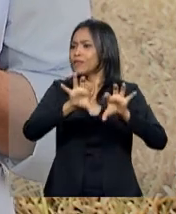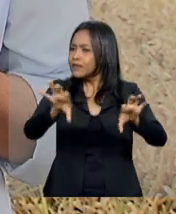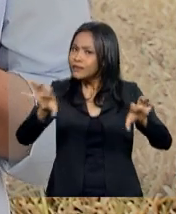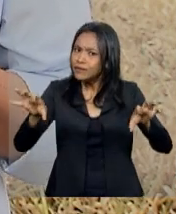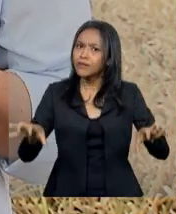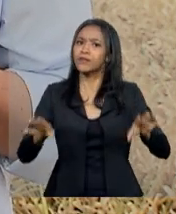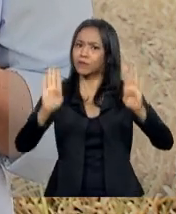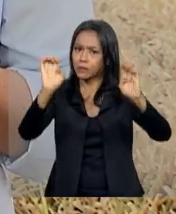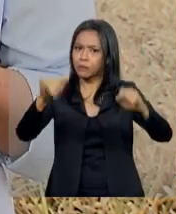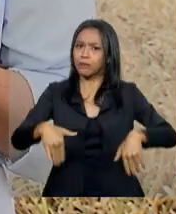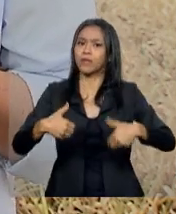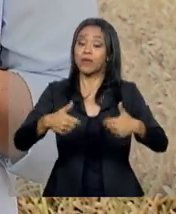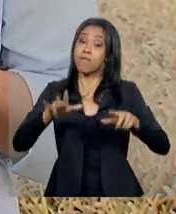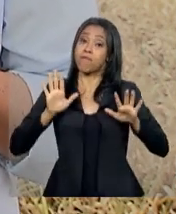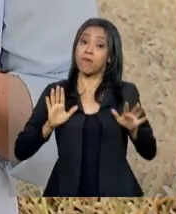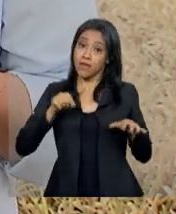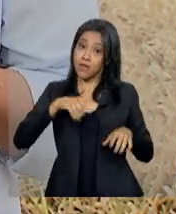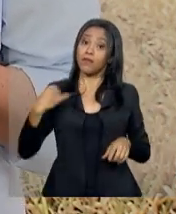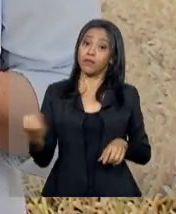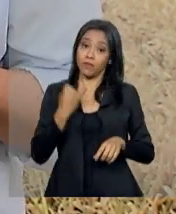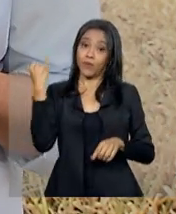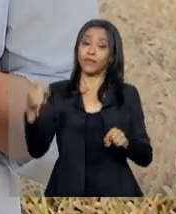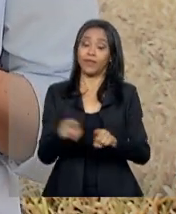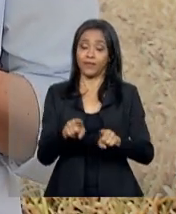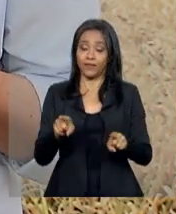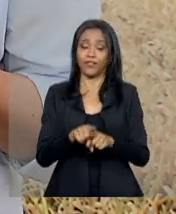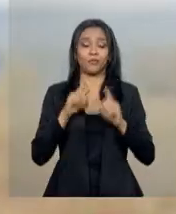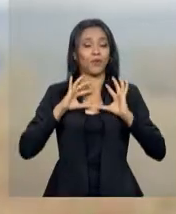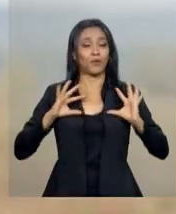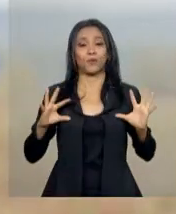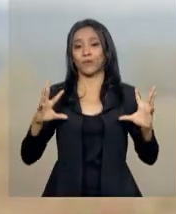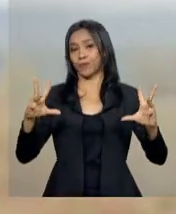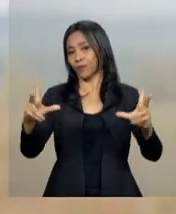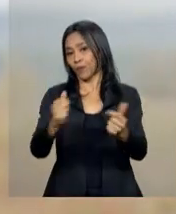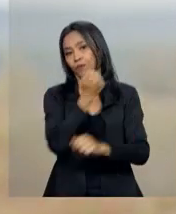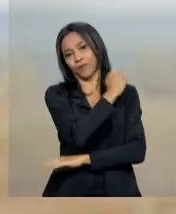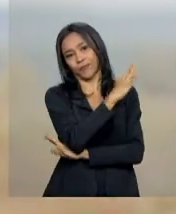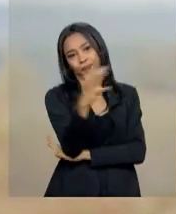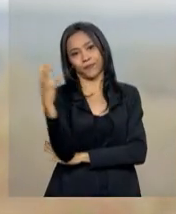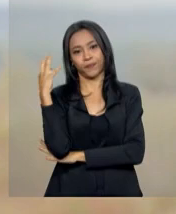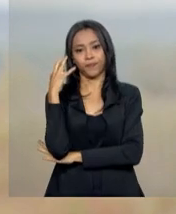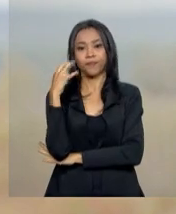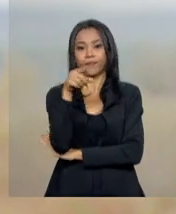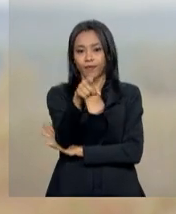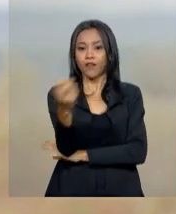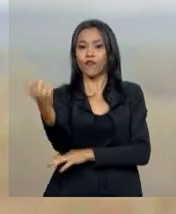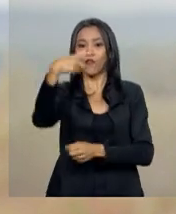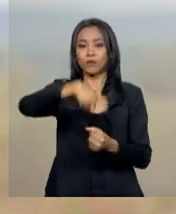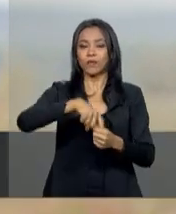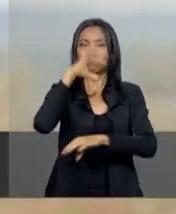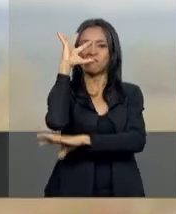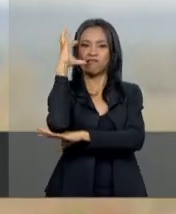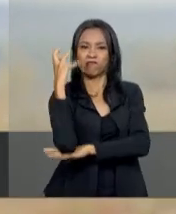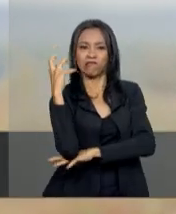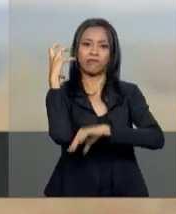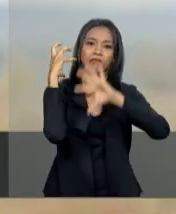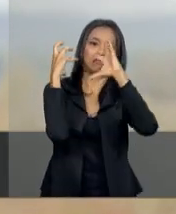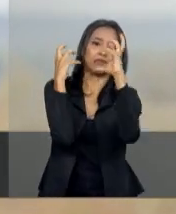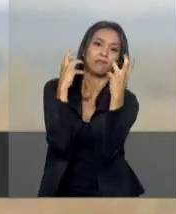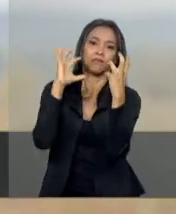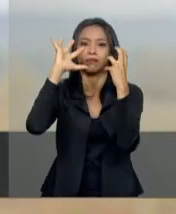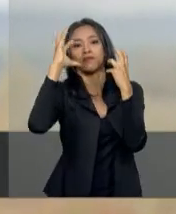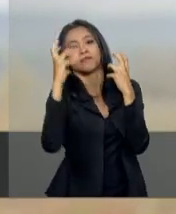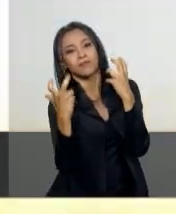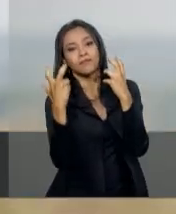também são importantes para o meio ambiente como um todo a gente está trazendo de volta o cerrado cerrado que é composto por árvores e